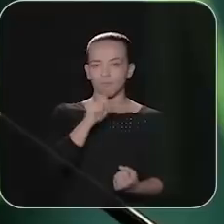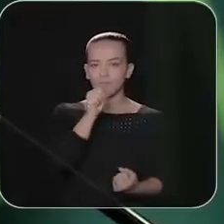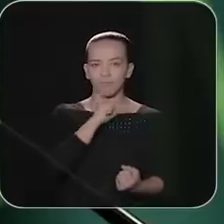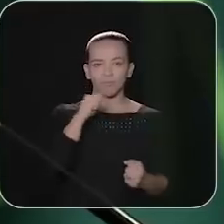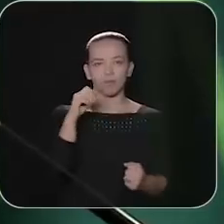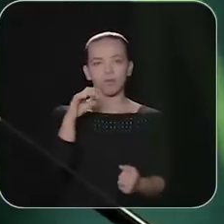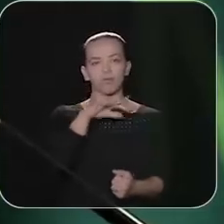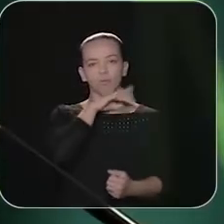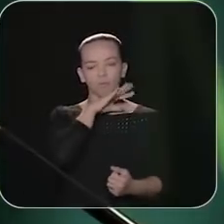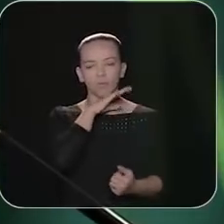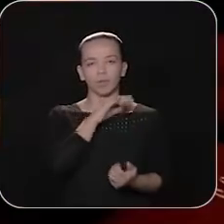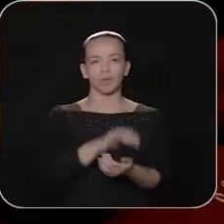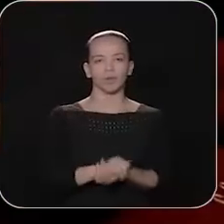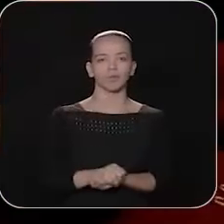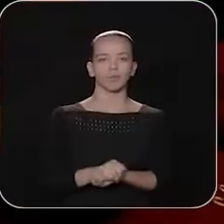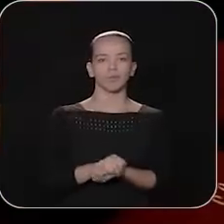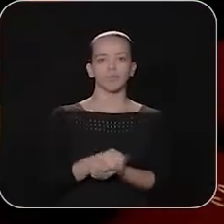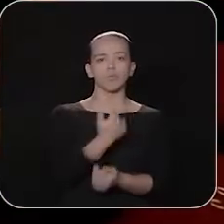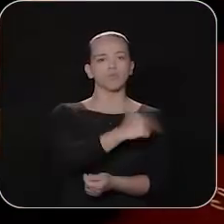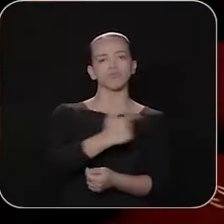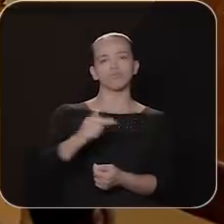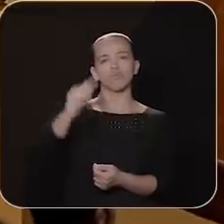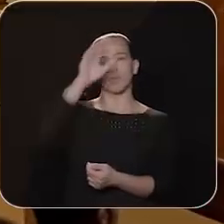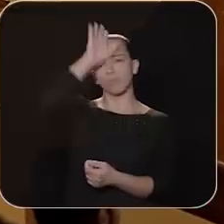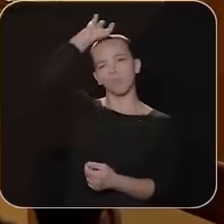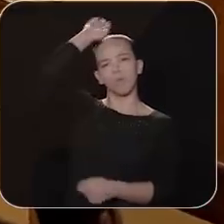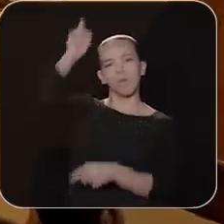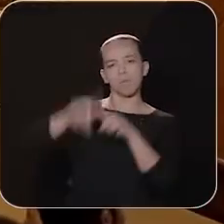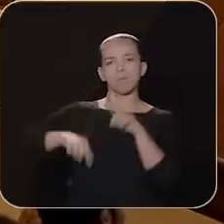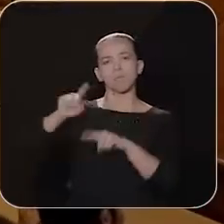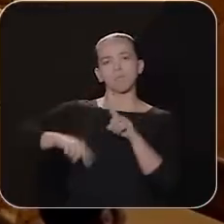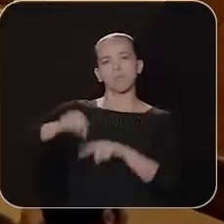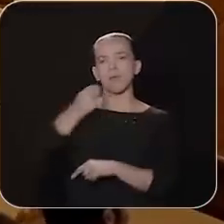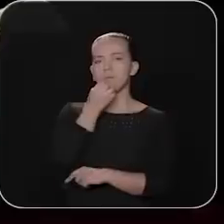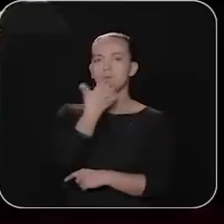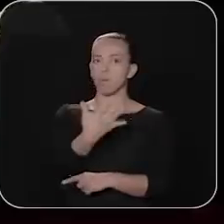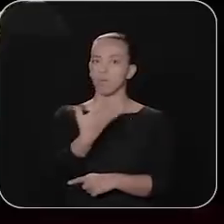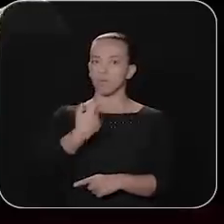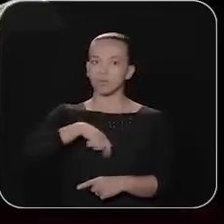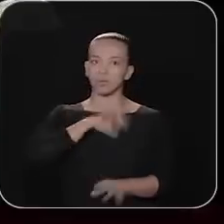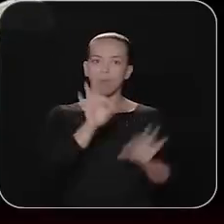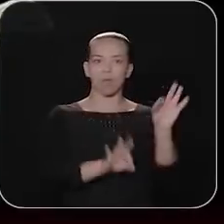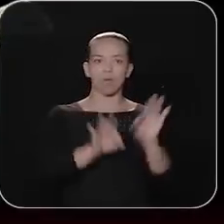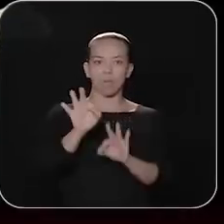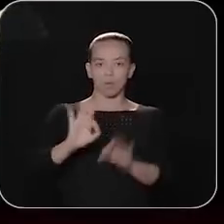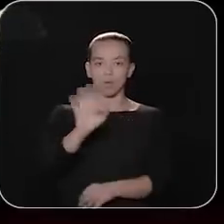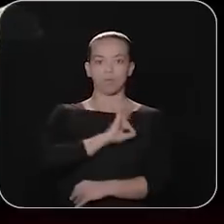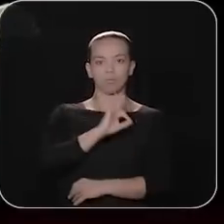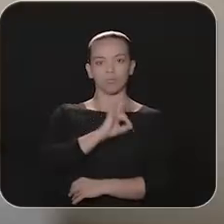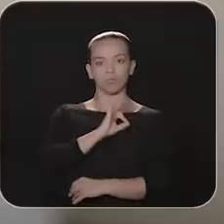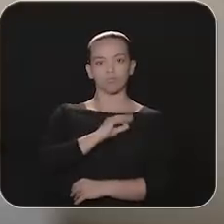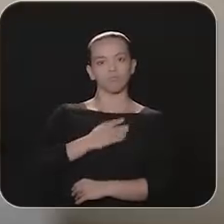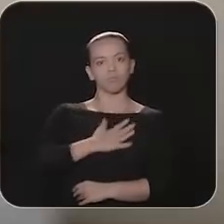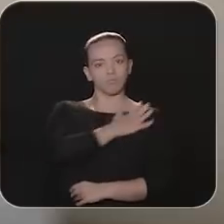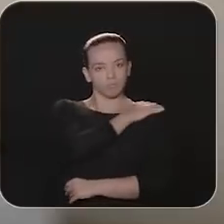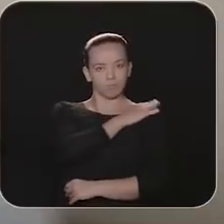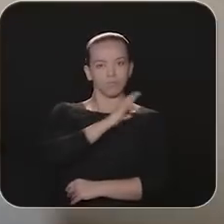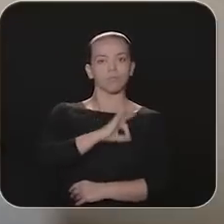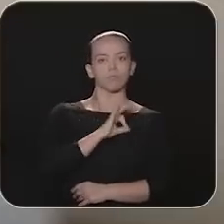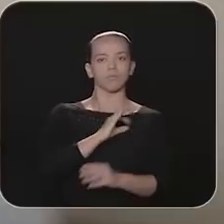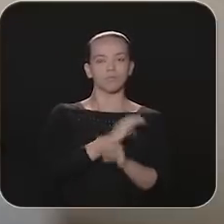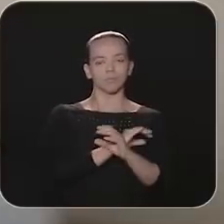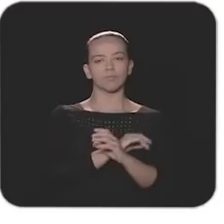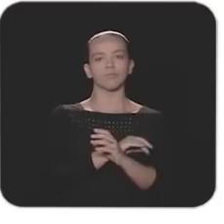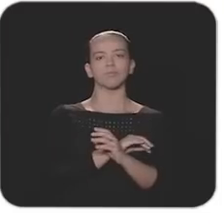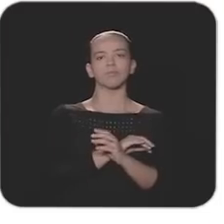O governo está ofertando vagas para que eles continuem estudando, se formem, tenham um curso superior e possam enfrentar